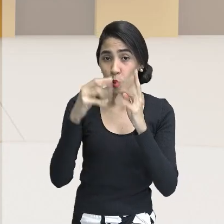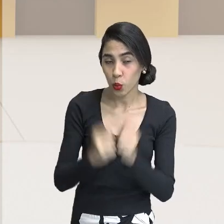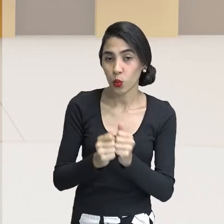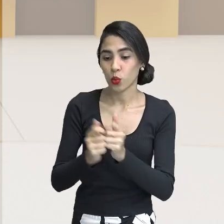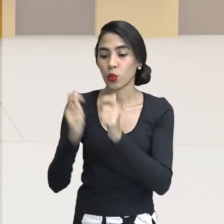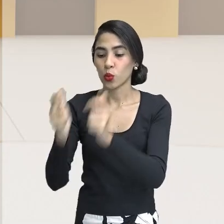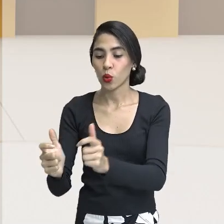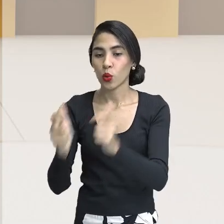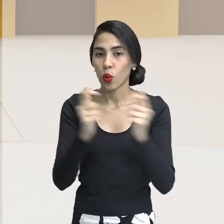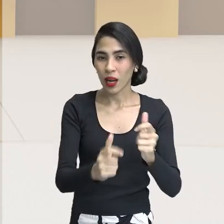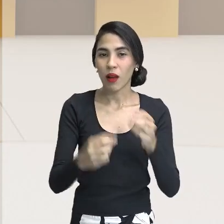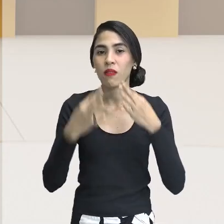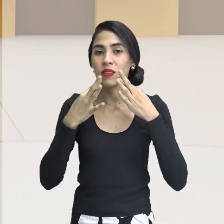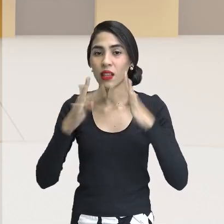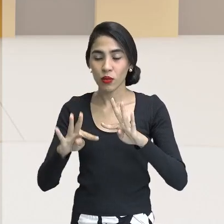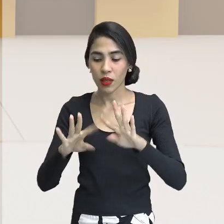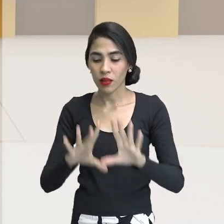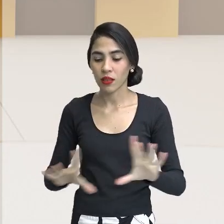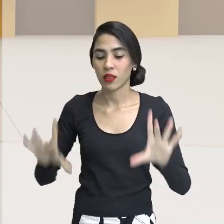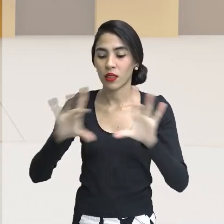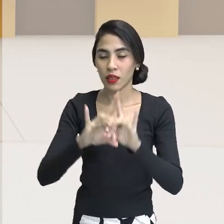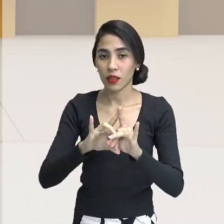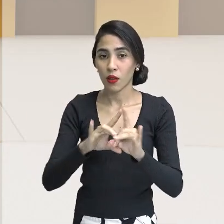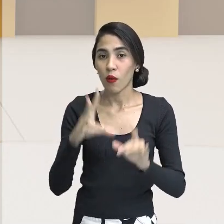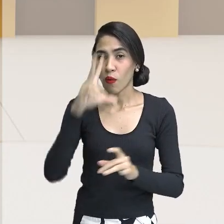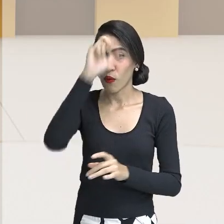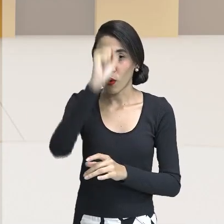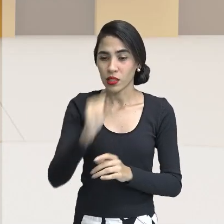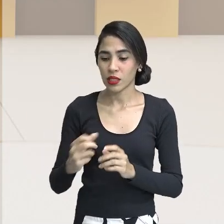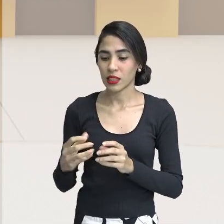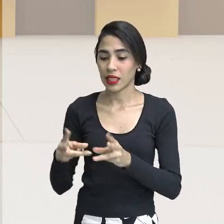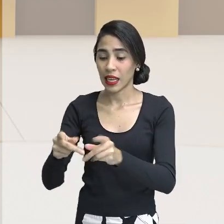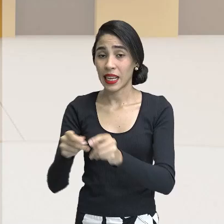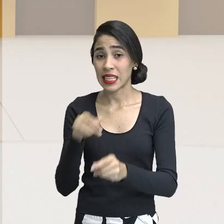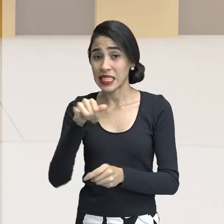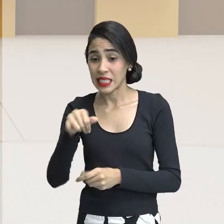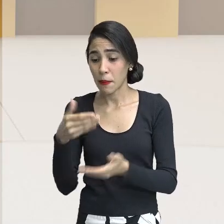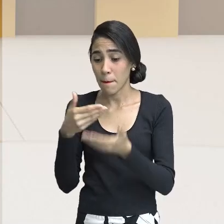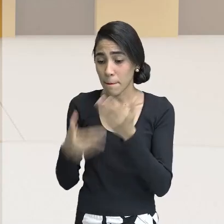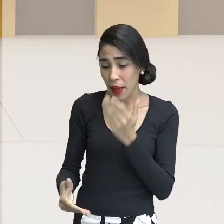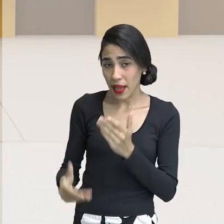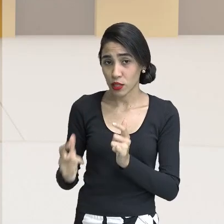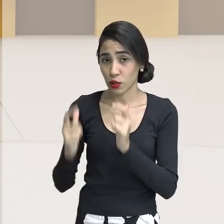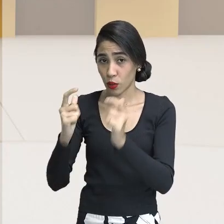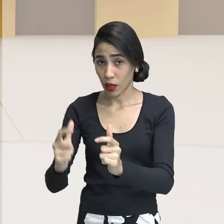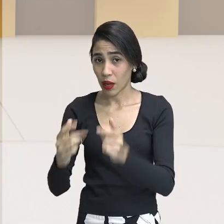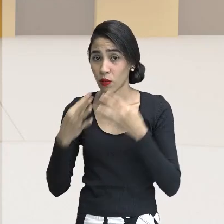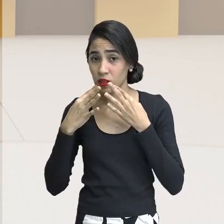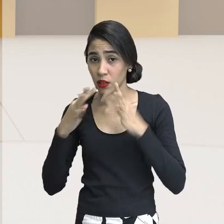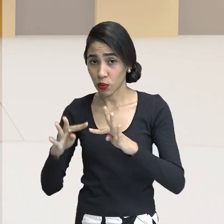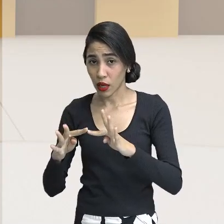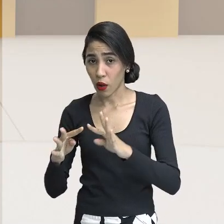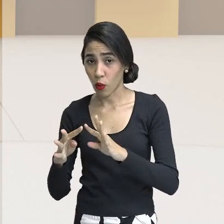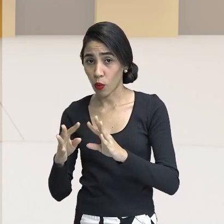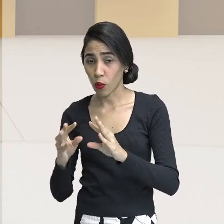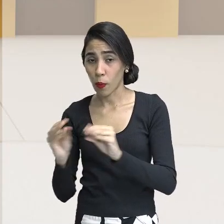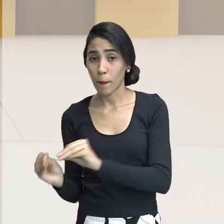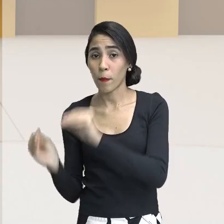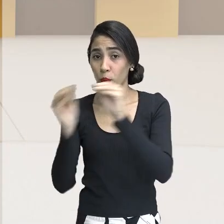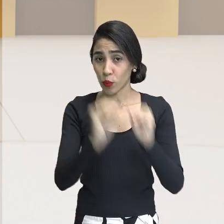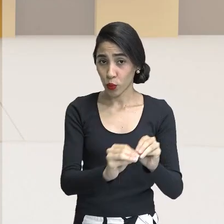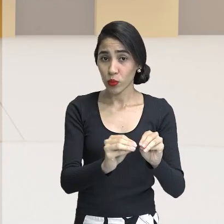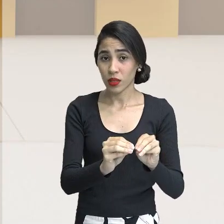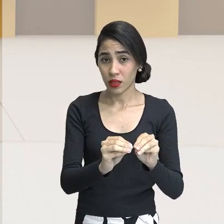uma ligação direta com a terra. Sair daquela terra para outro local, para os nossos